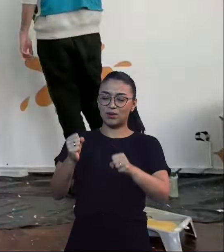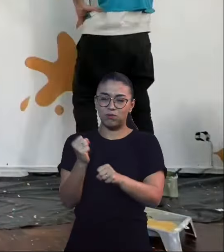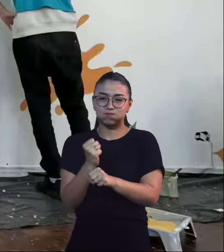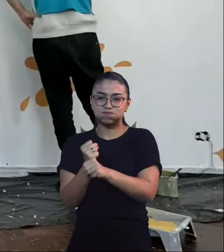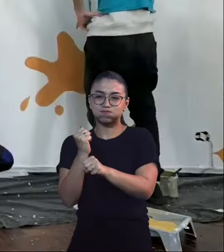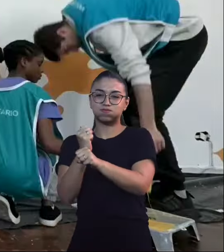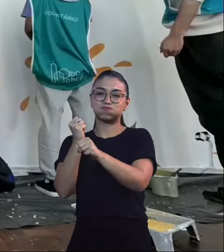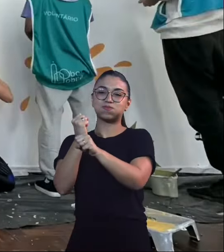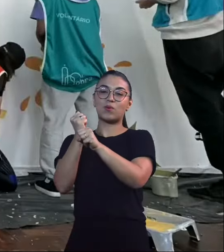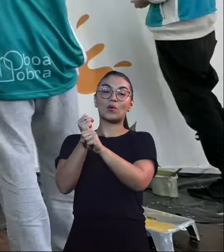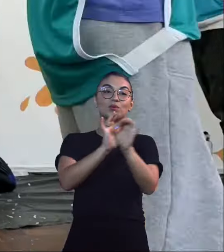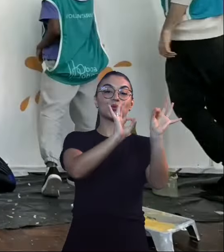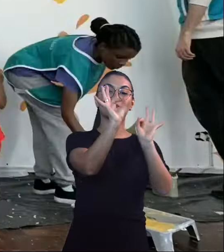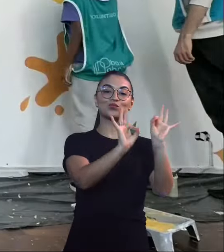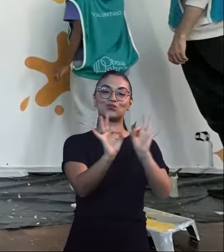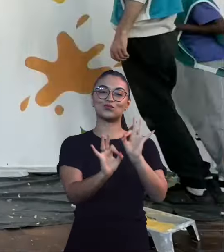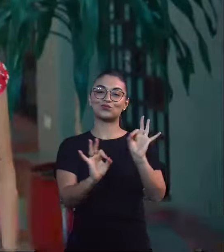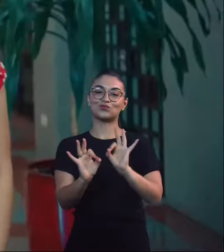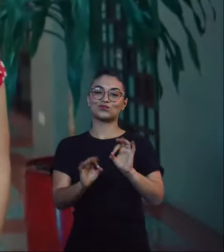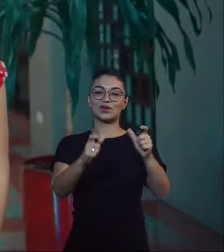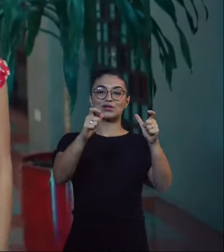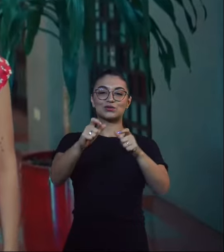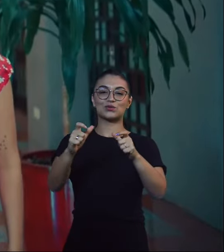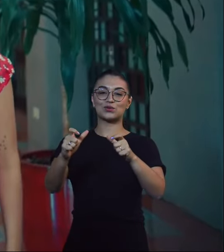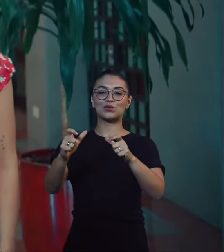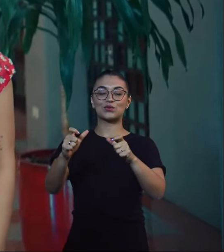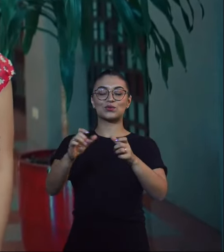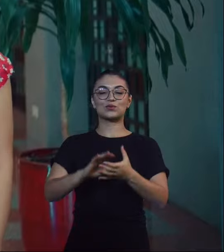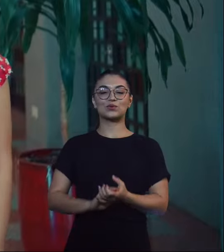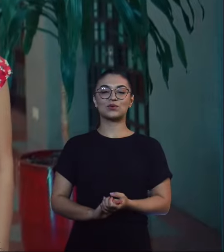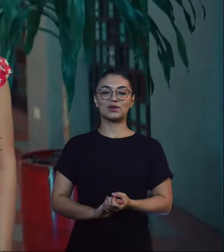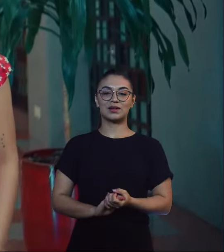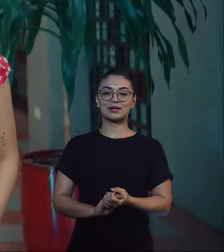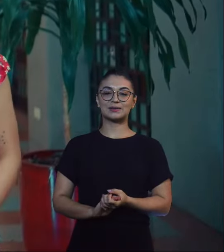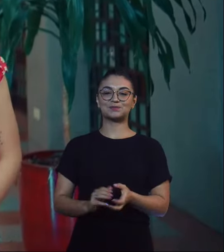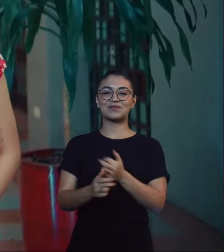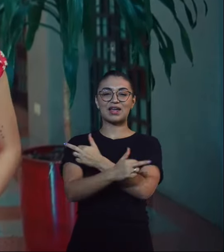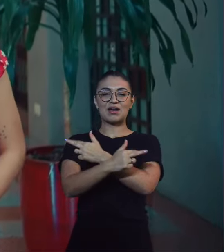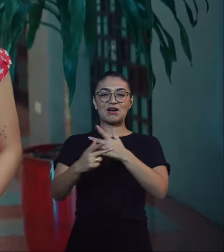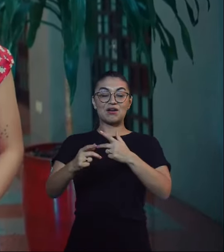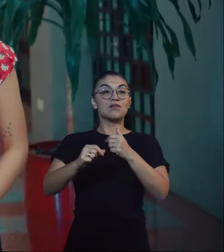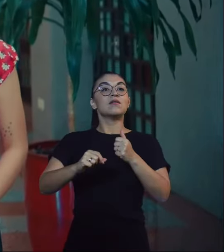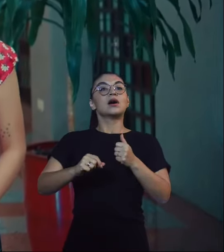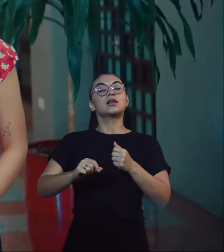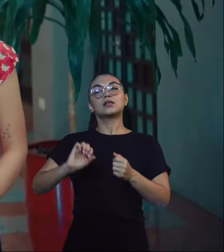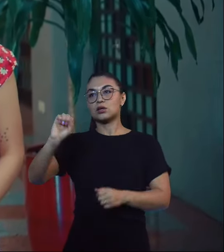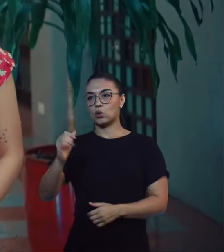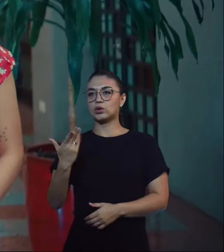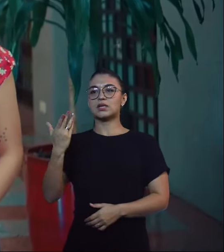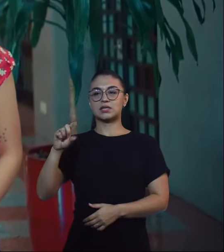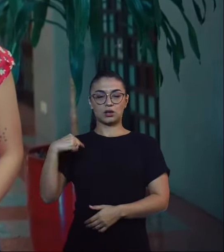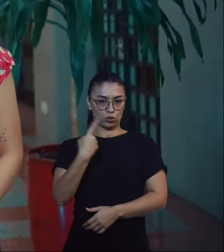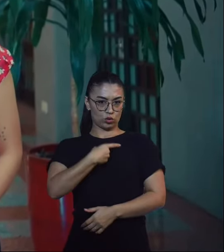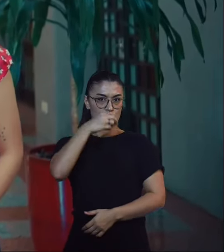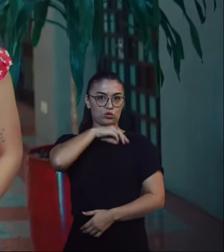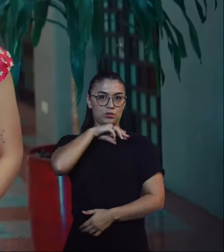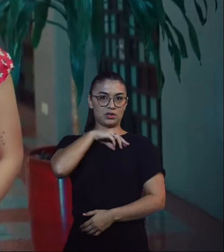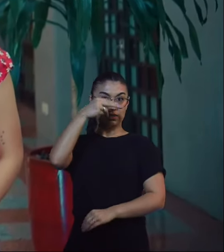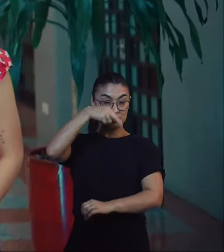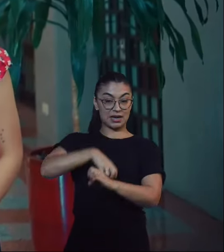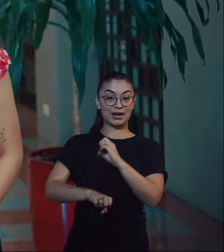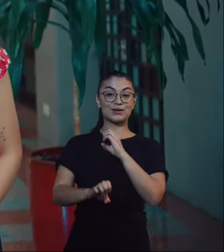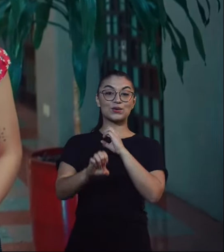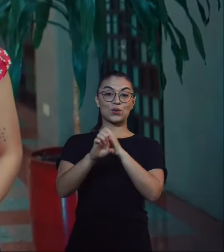6 edições do Super Dia Conference. É isso aí, só que além disso a gente também teve várias transições do nosso ministério. O pastor Pedro, que agora está indo